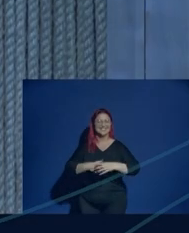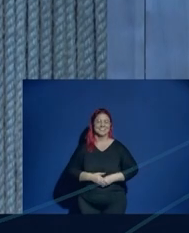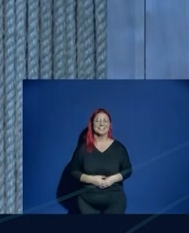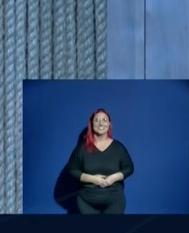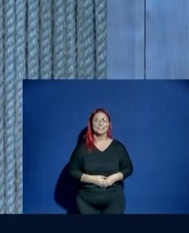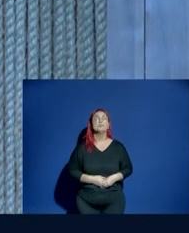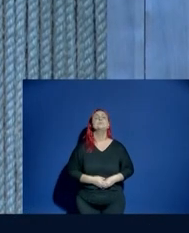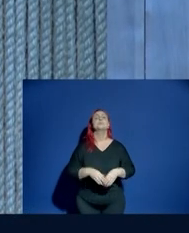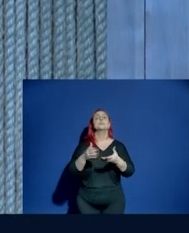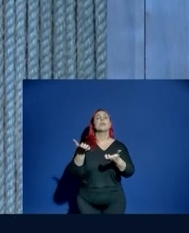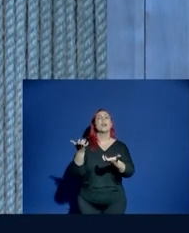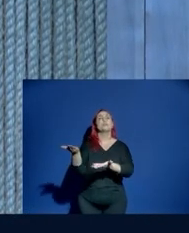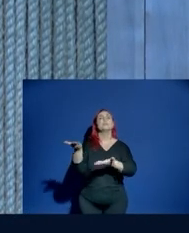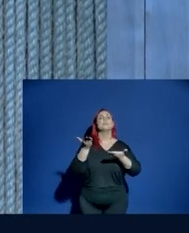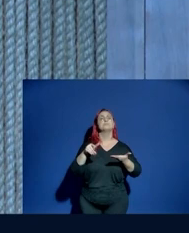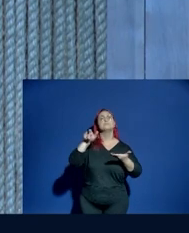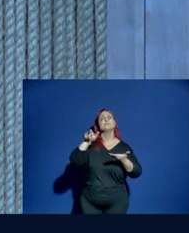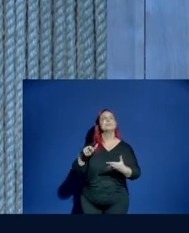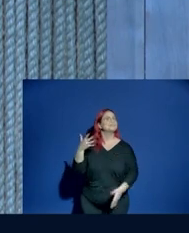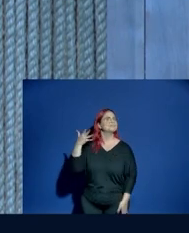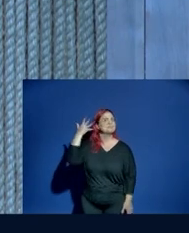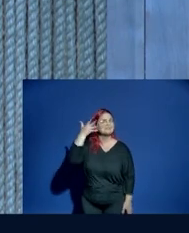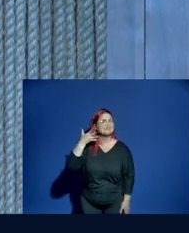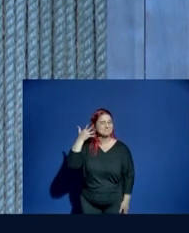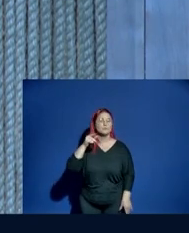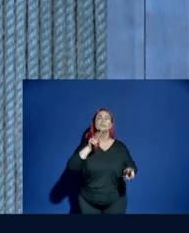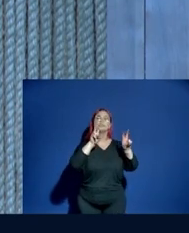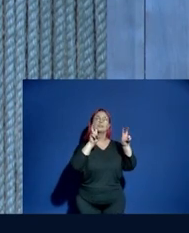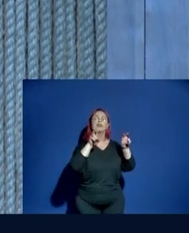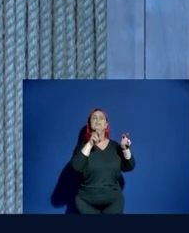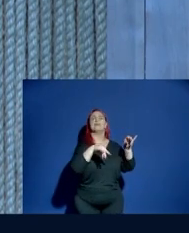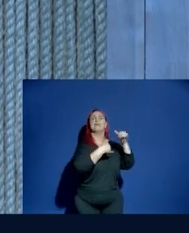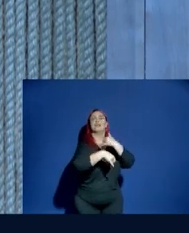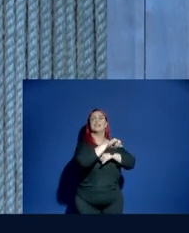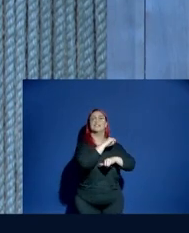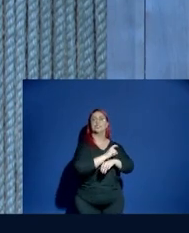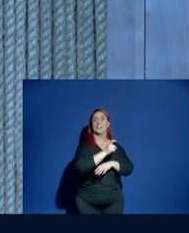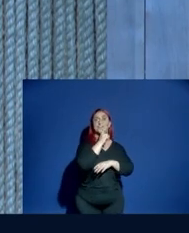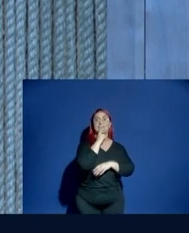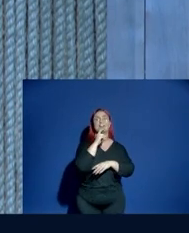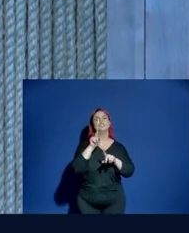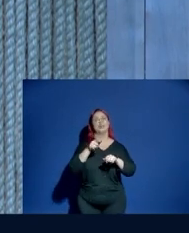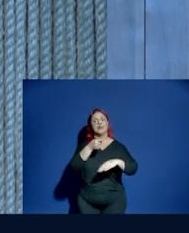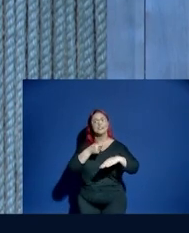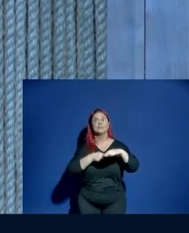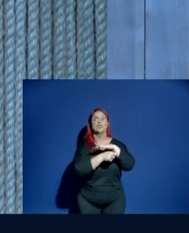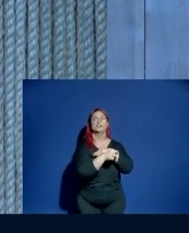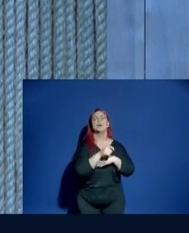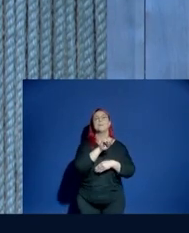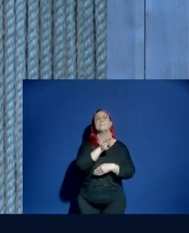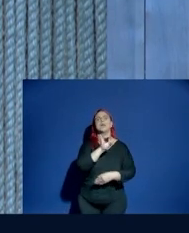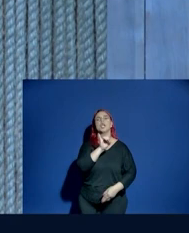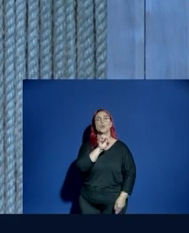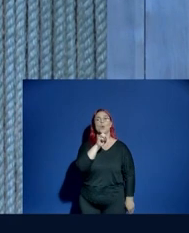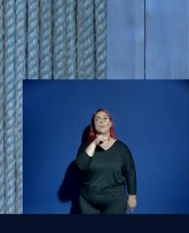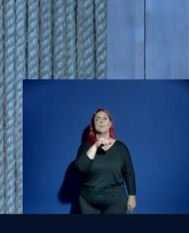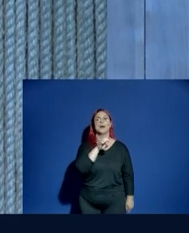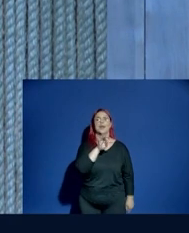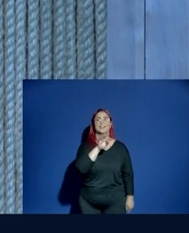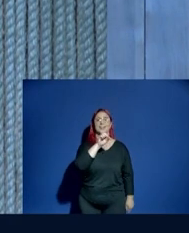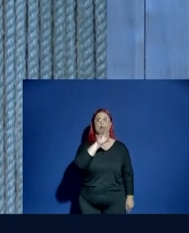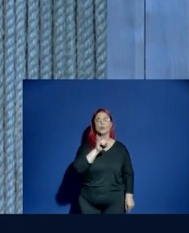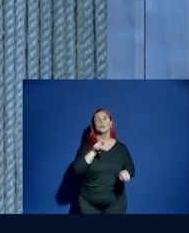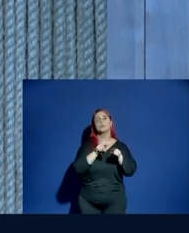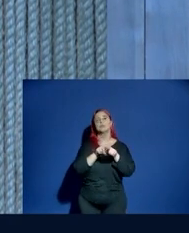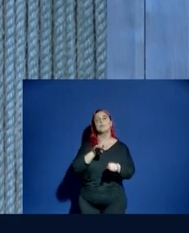quero chamar nosso primeiro painel energia Verde investindo em biometano e biogás para participar